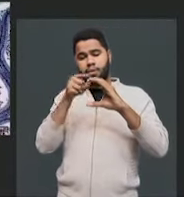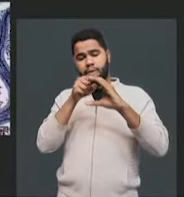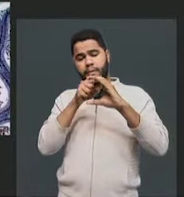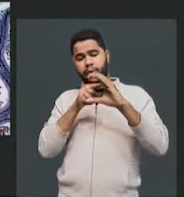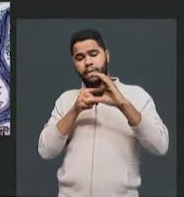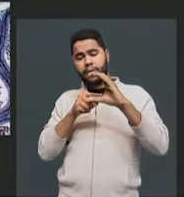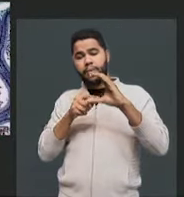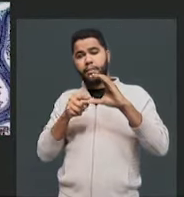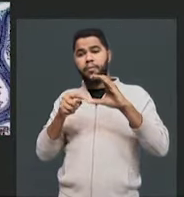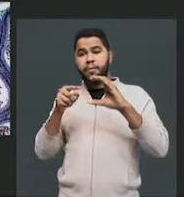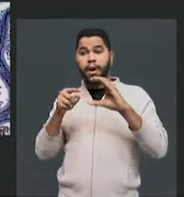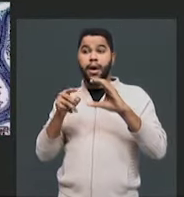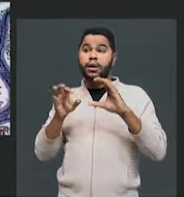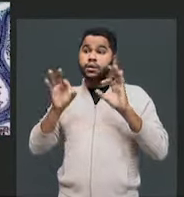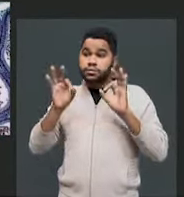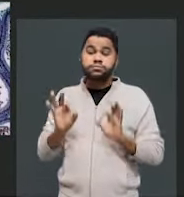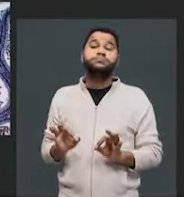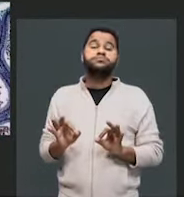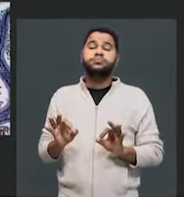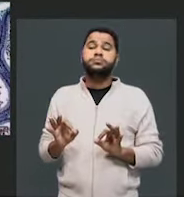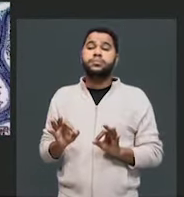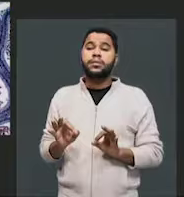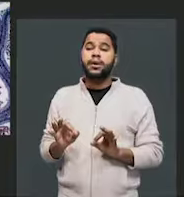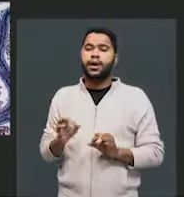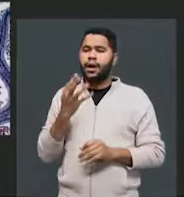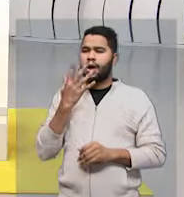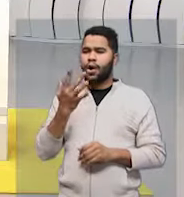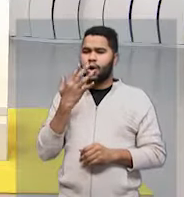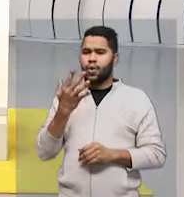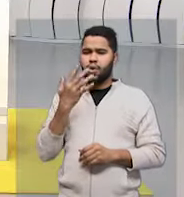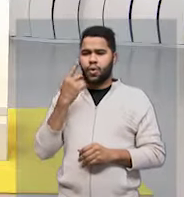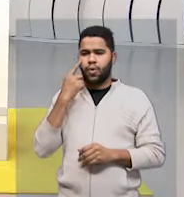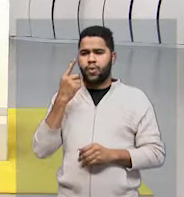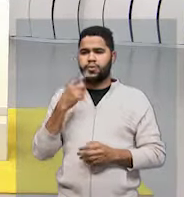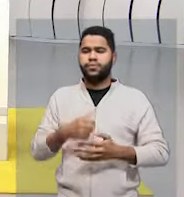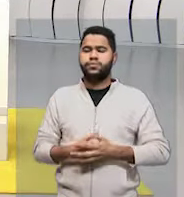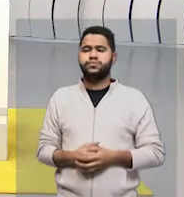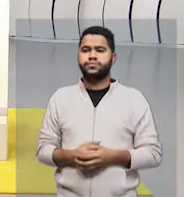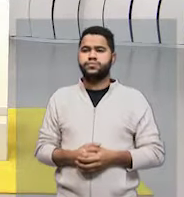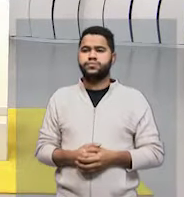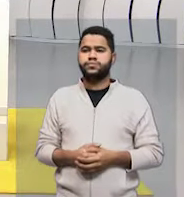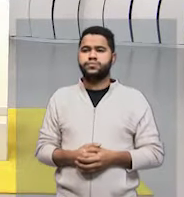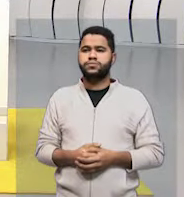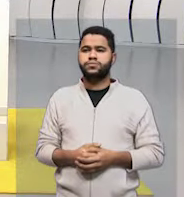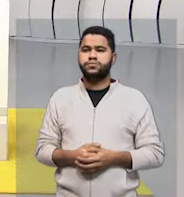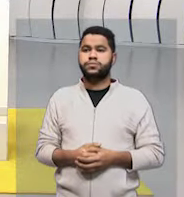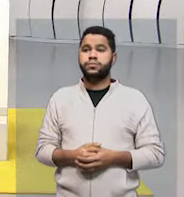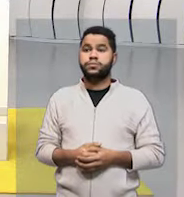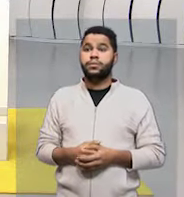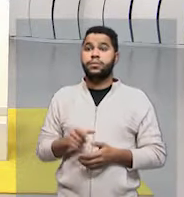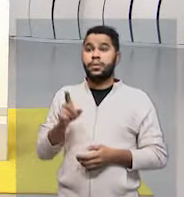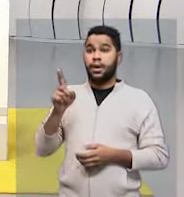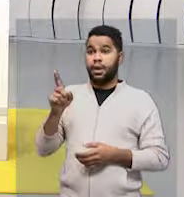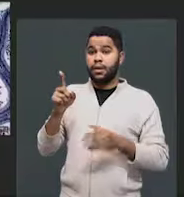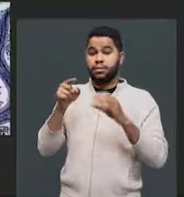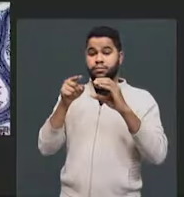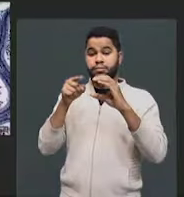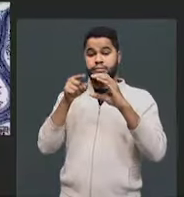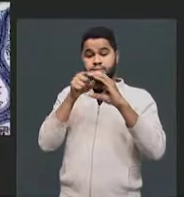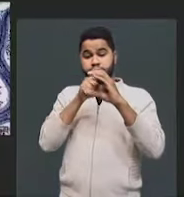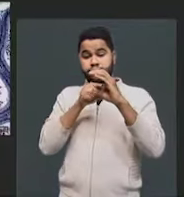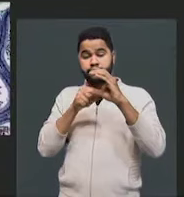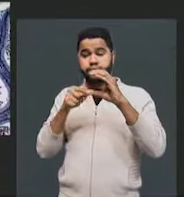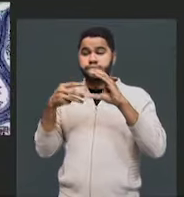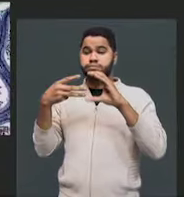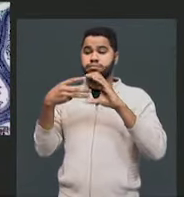tubo, e é exatamente, deixa eu pegar outra cor aqui, é exatamente nessa parede